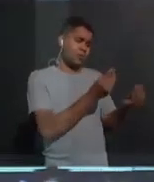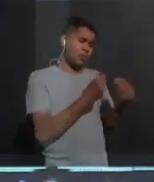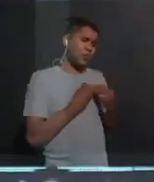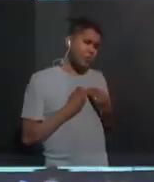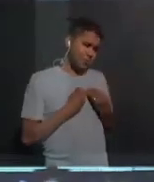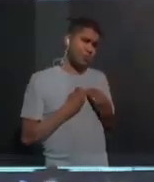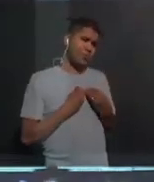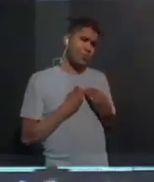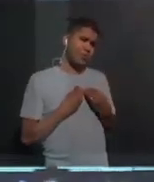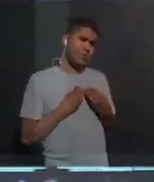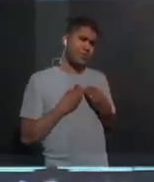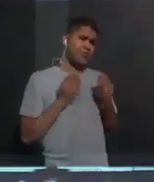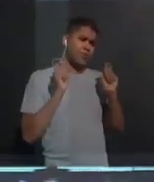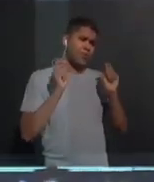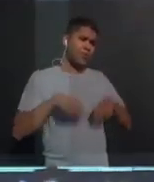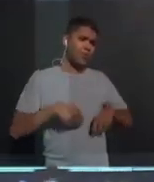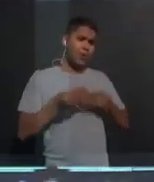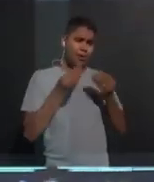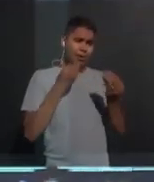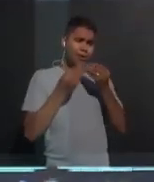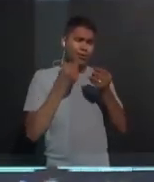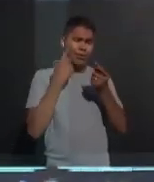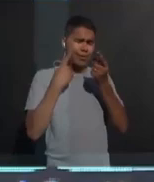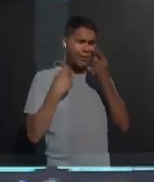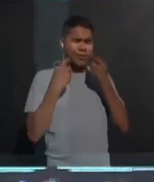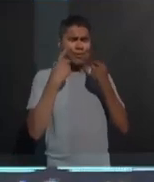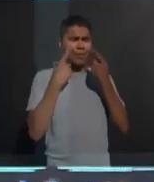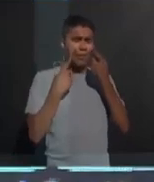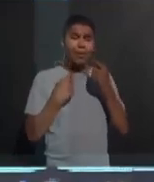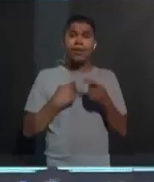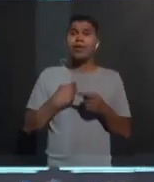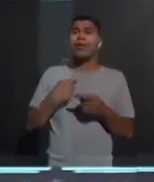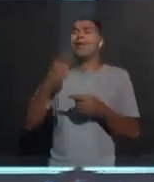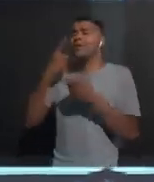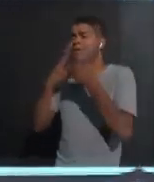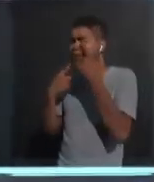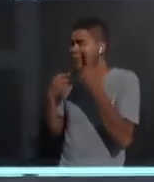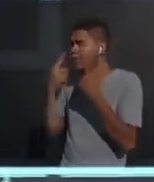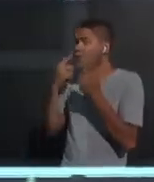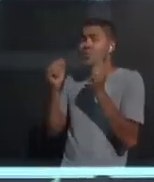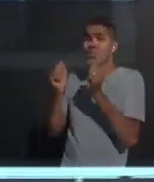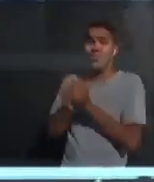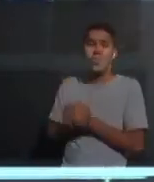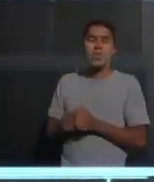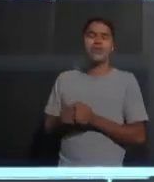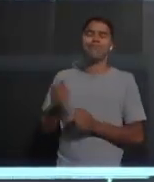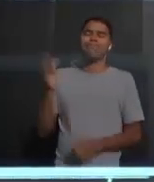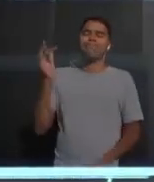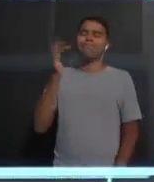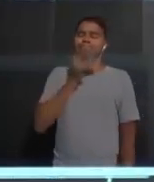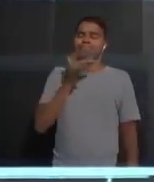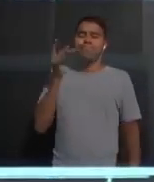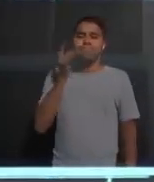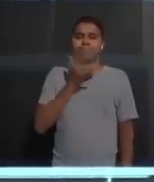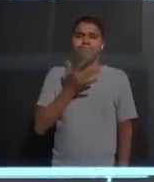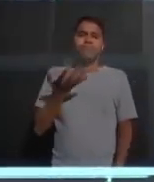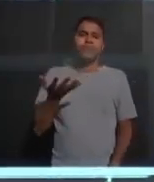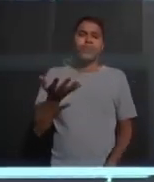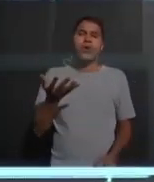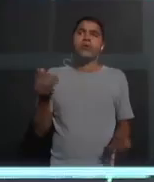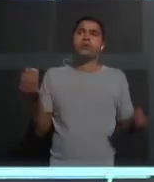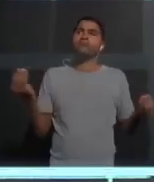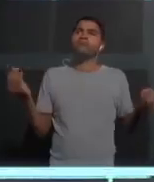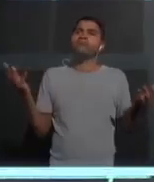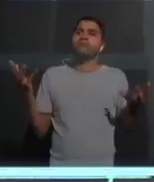dar eu vou poder lanchar e ela abriu a boca chorar e eu chorei junto com ela e foi gostoso mais que delícia que